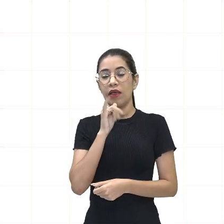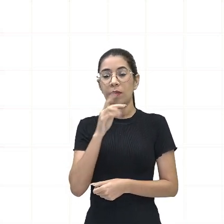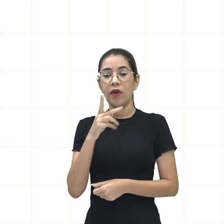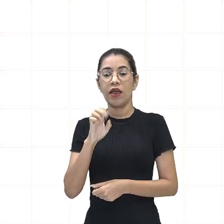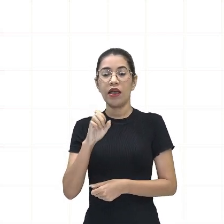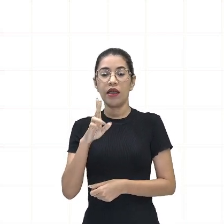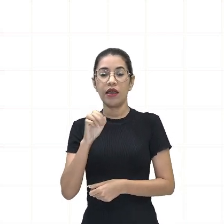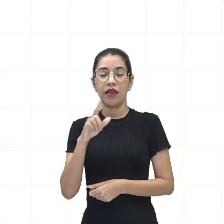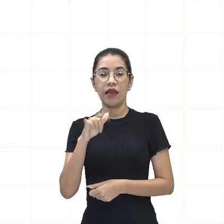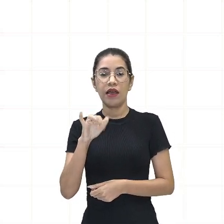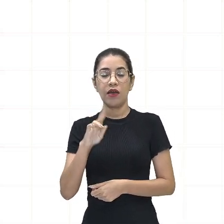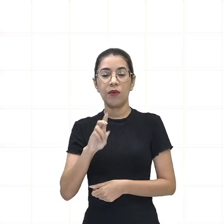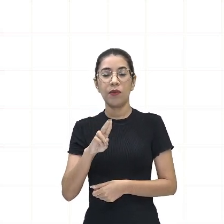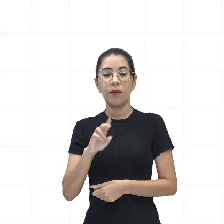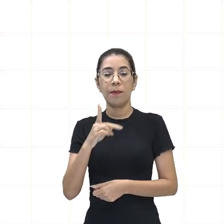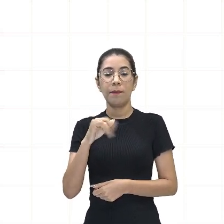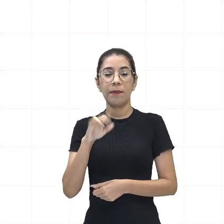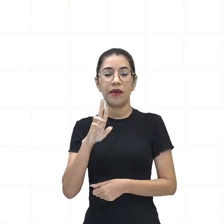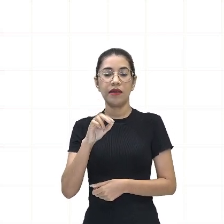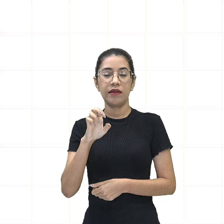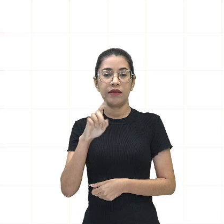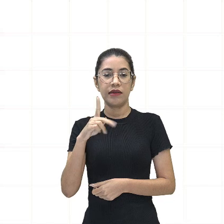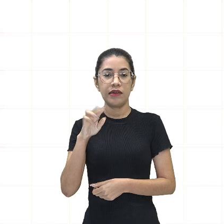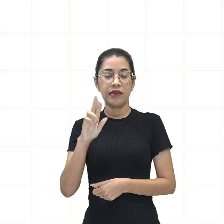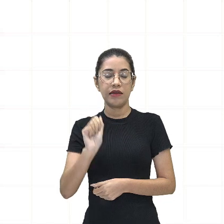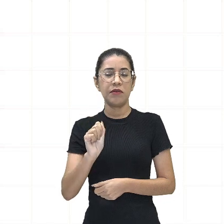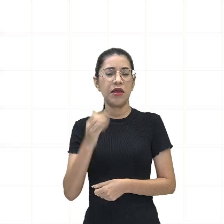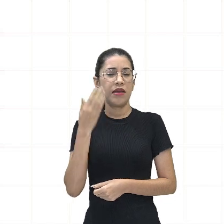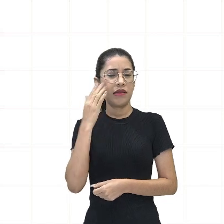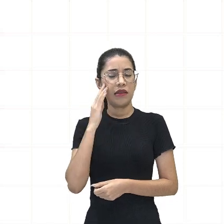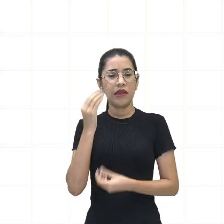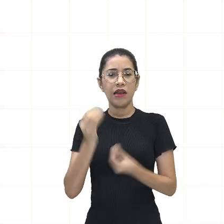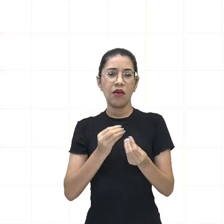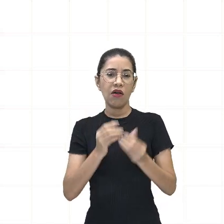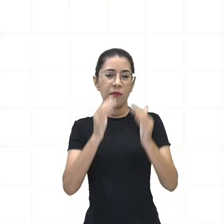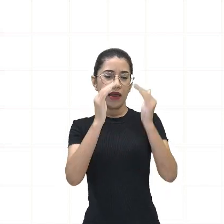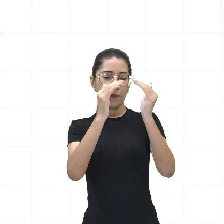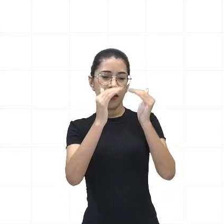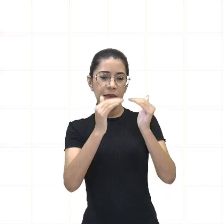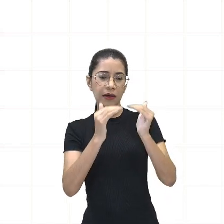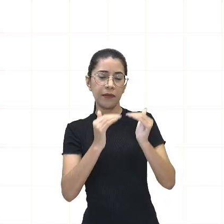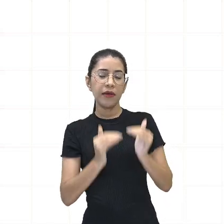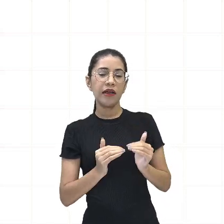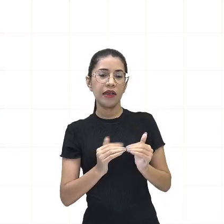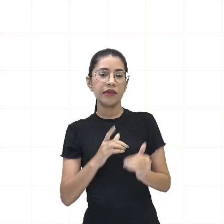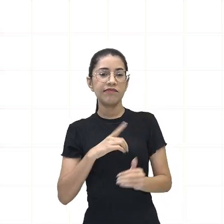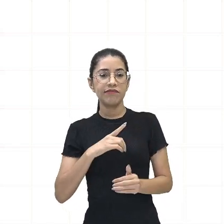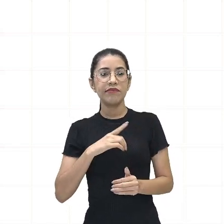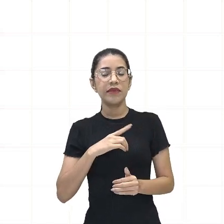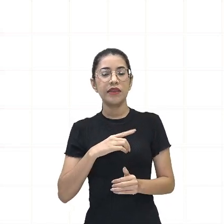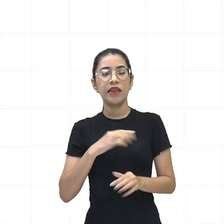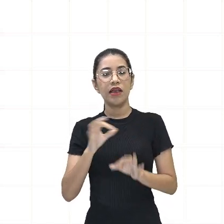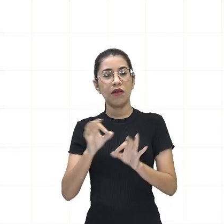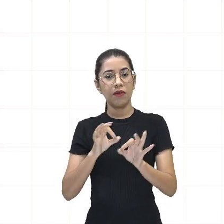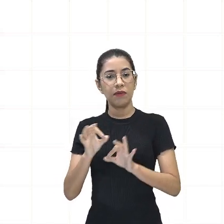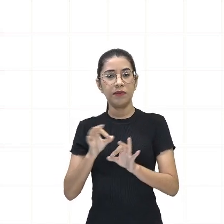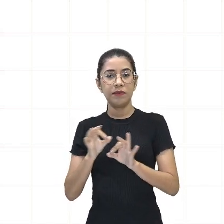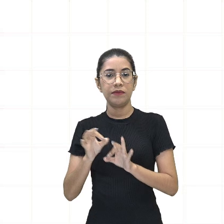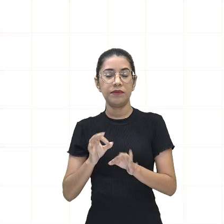de Cacaupireira, tá bom? Para vocês compreenderem um pouco mais dessa hierarquia, para a